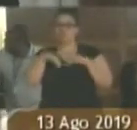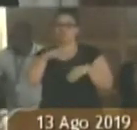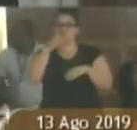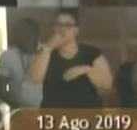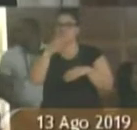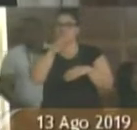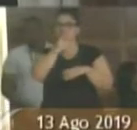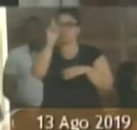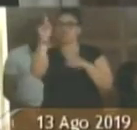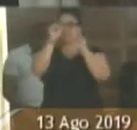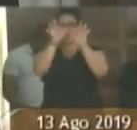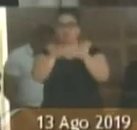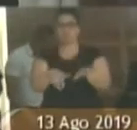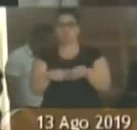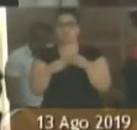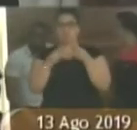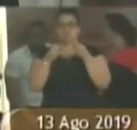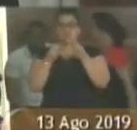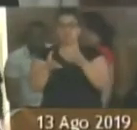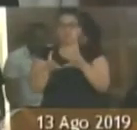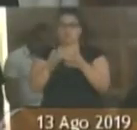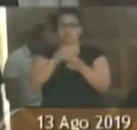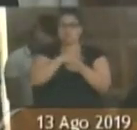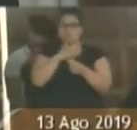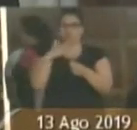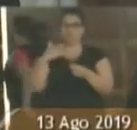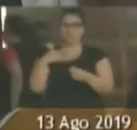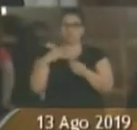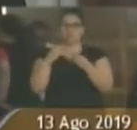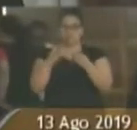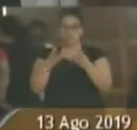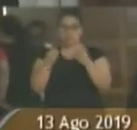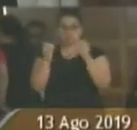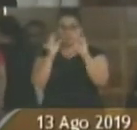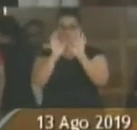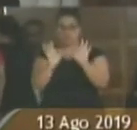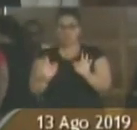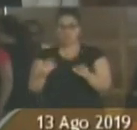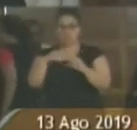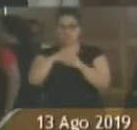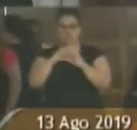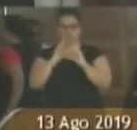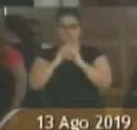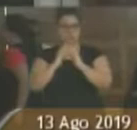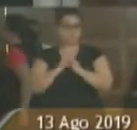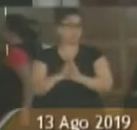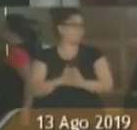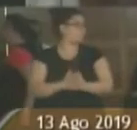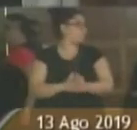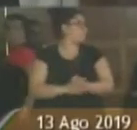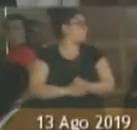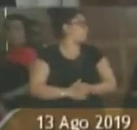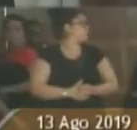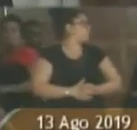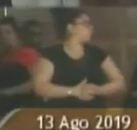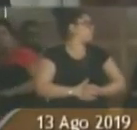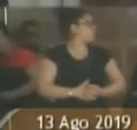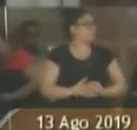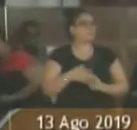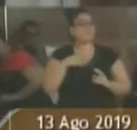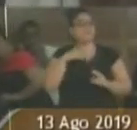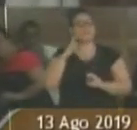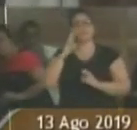bastante saúde. E que esse menino enche sua casa de bastante alegria. Estou vendo aqui os vereadores que me antecederam